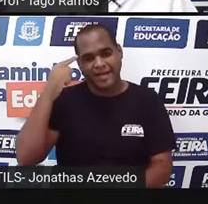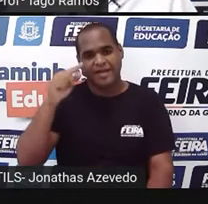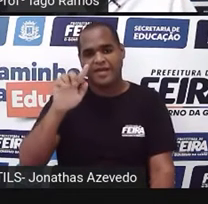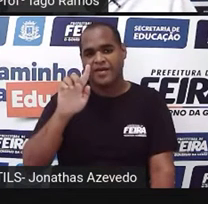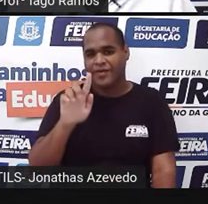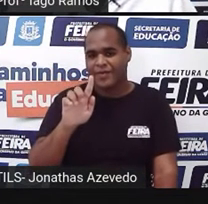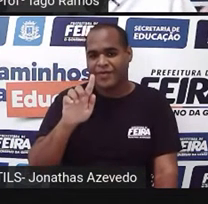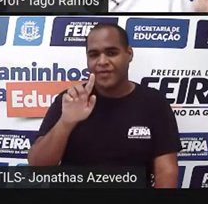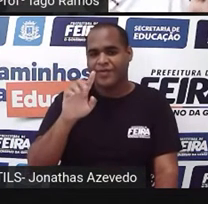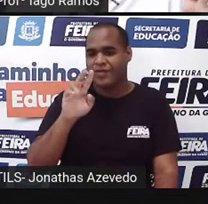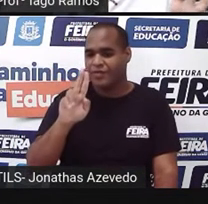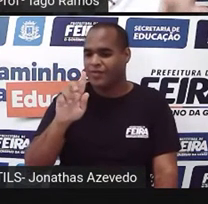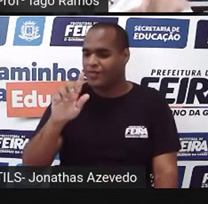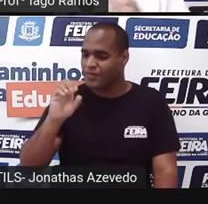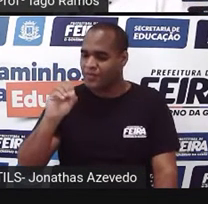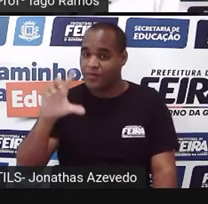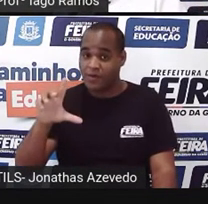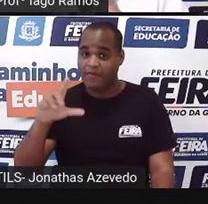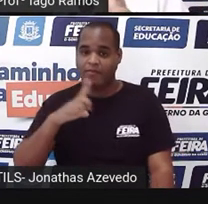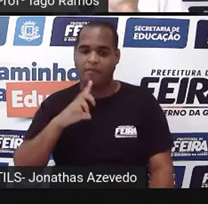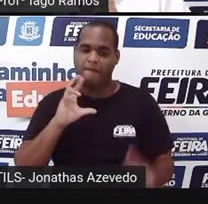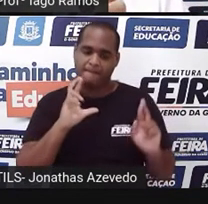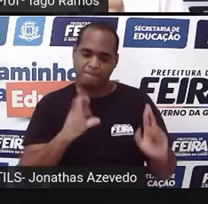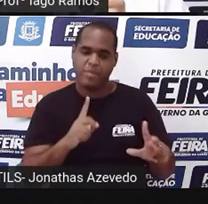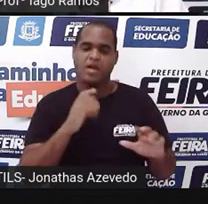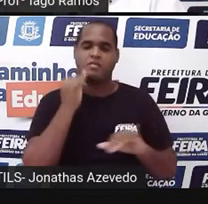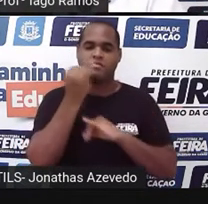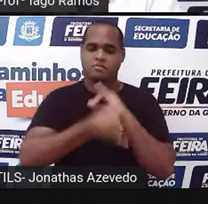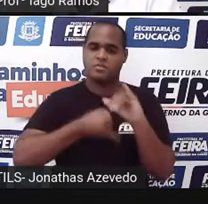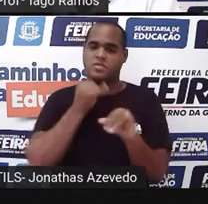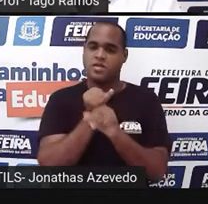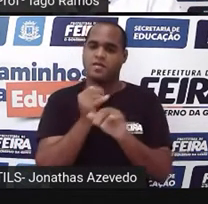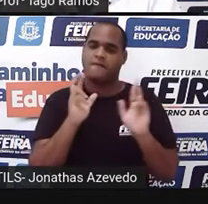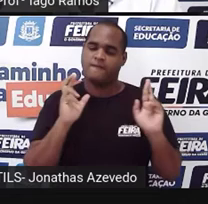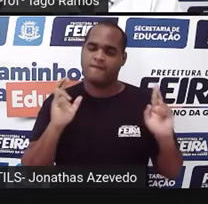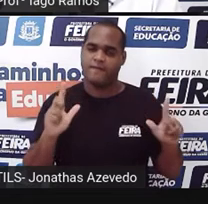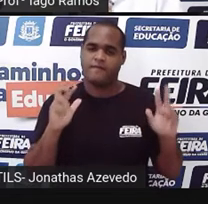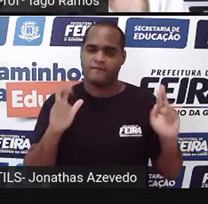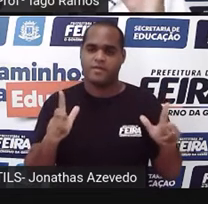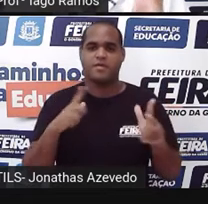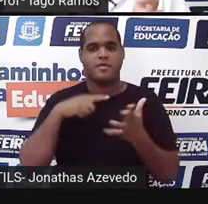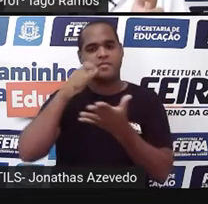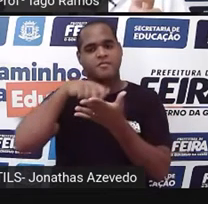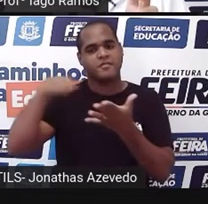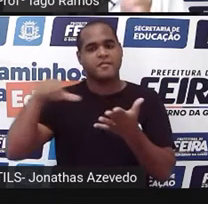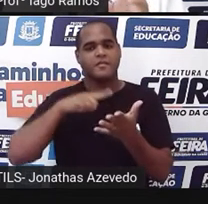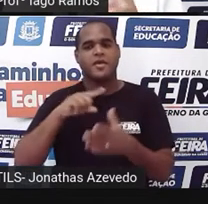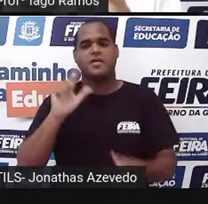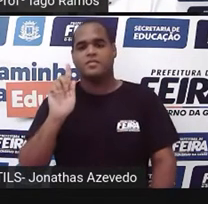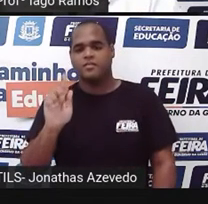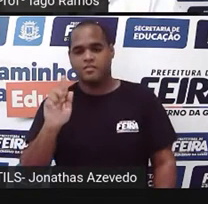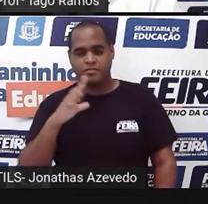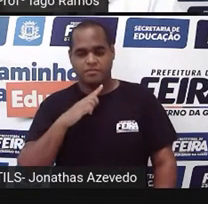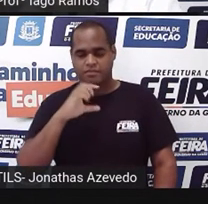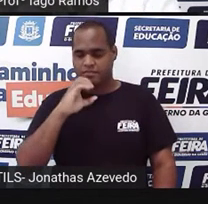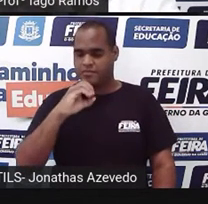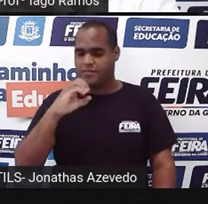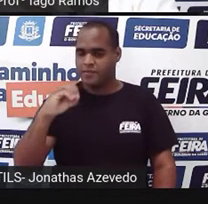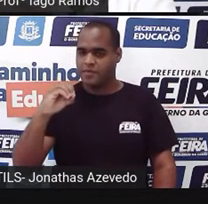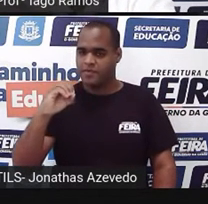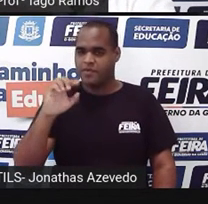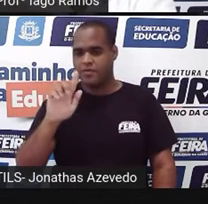é diferente da plataforma da internet lá o Google né que é escrito com g o o